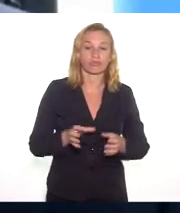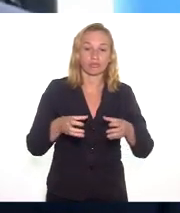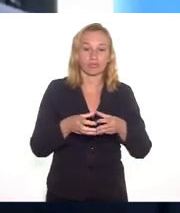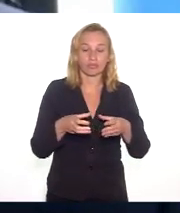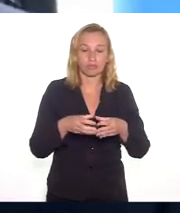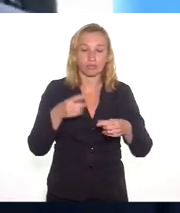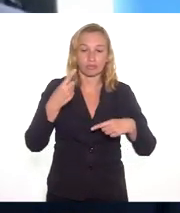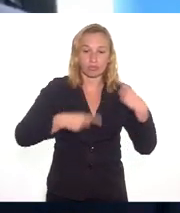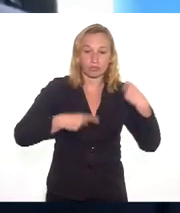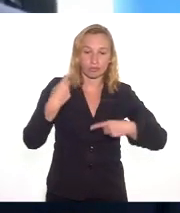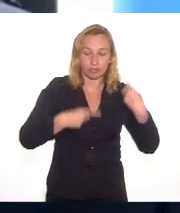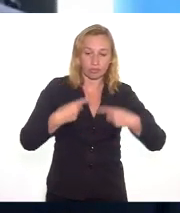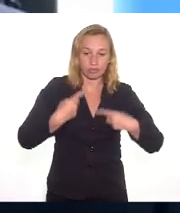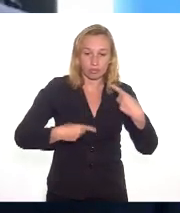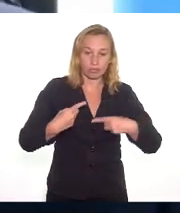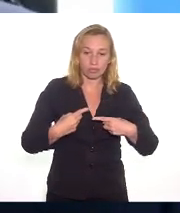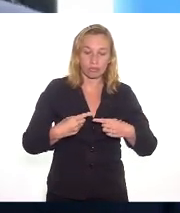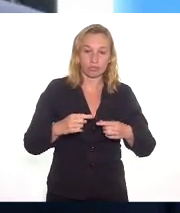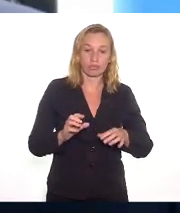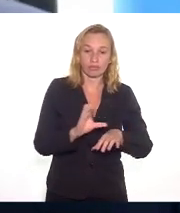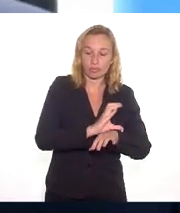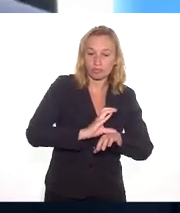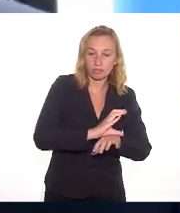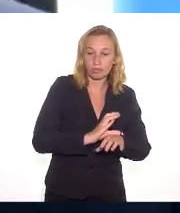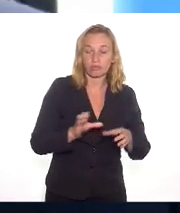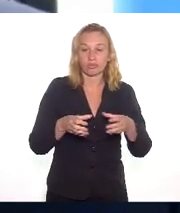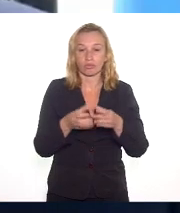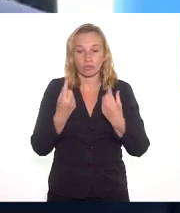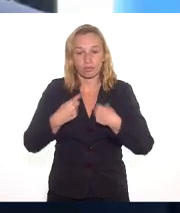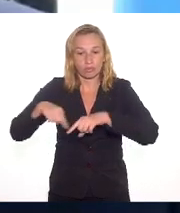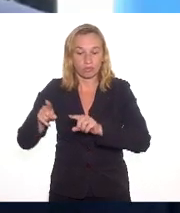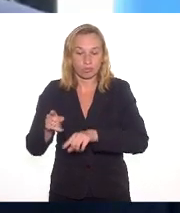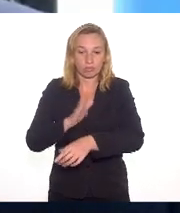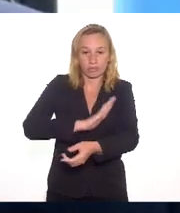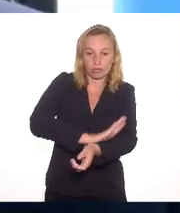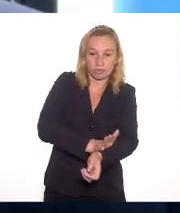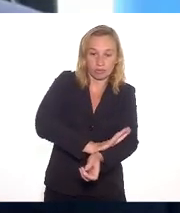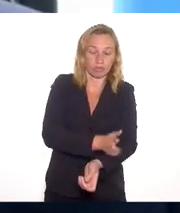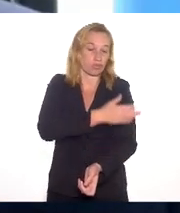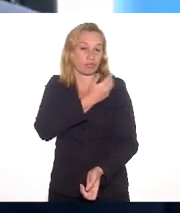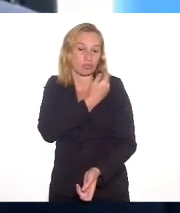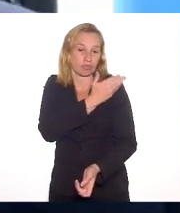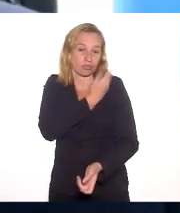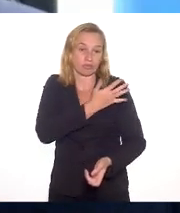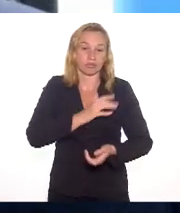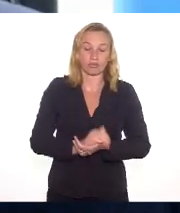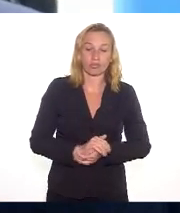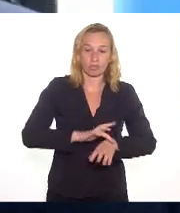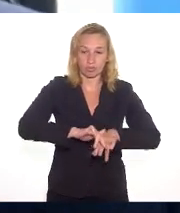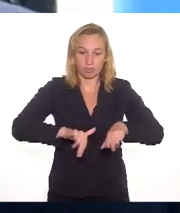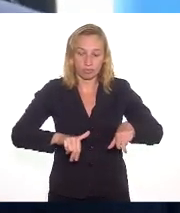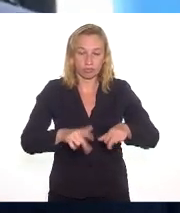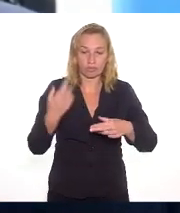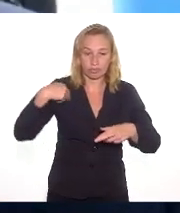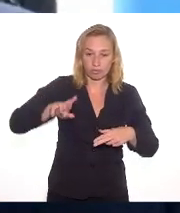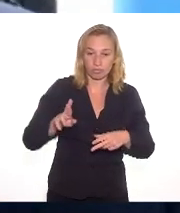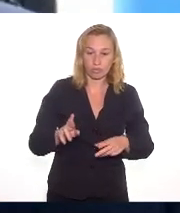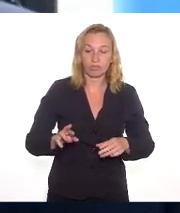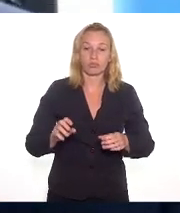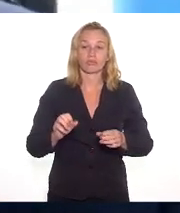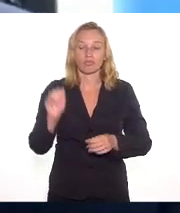Justiça, pela constitucionalidade. De combate às discriminações e preconceitos de raça, cor, etnia, religião e